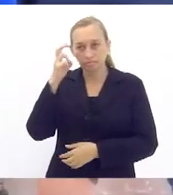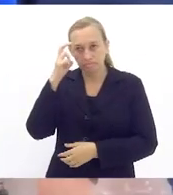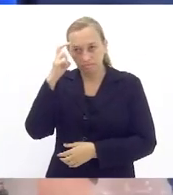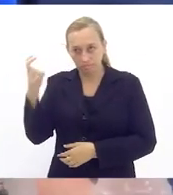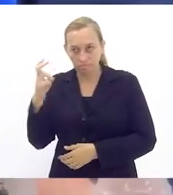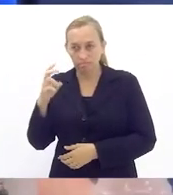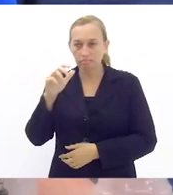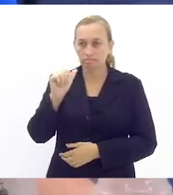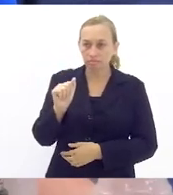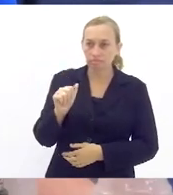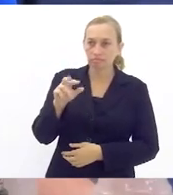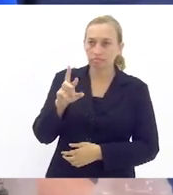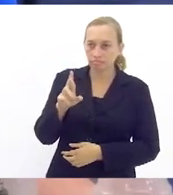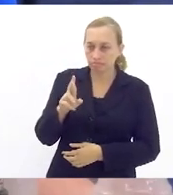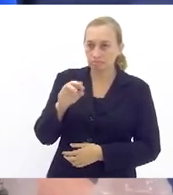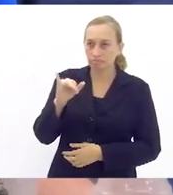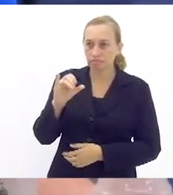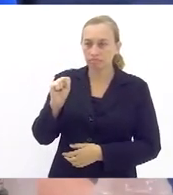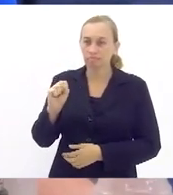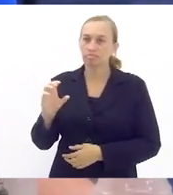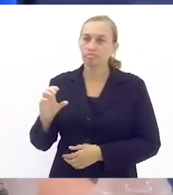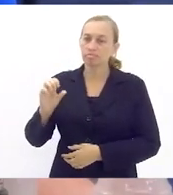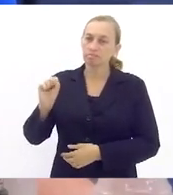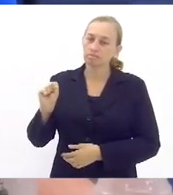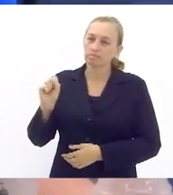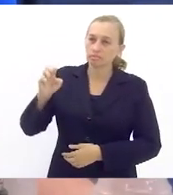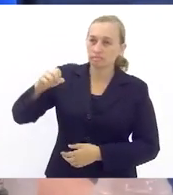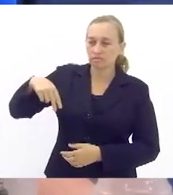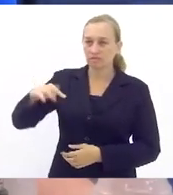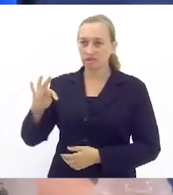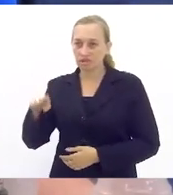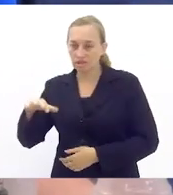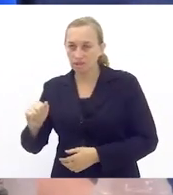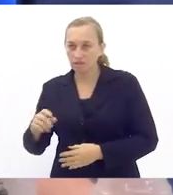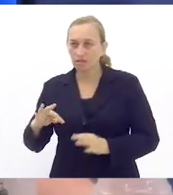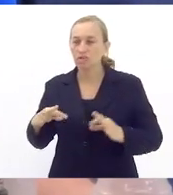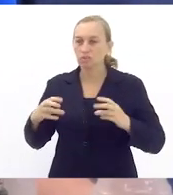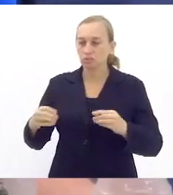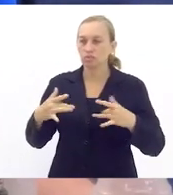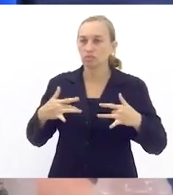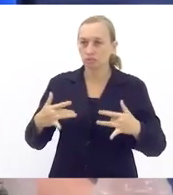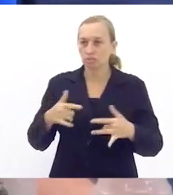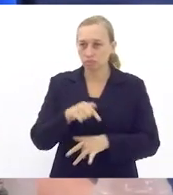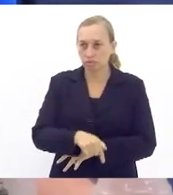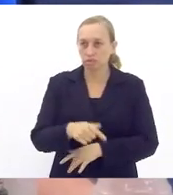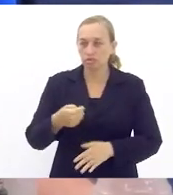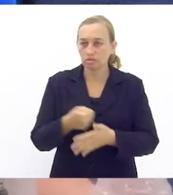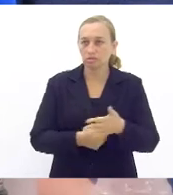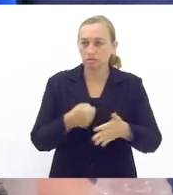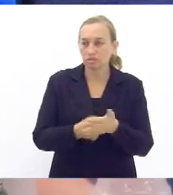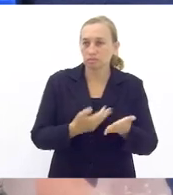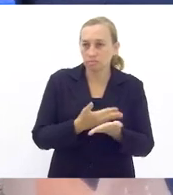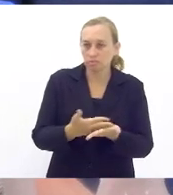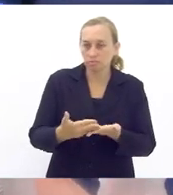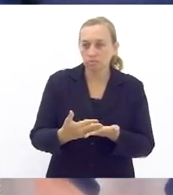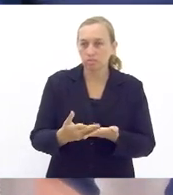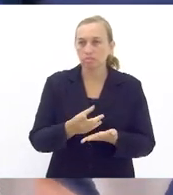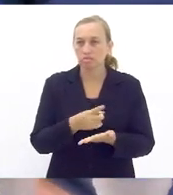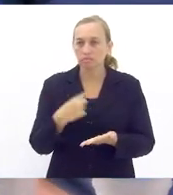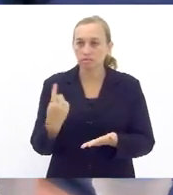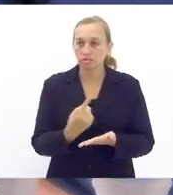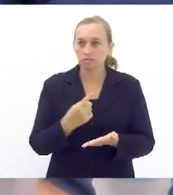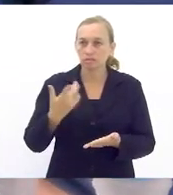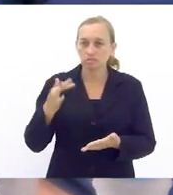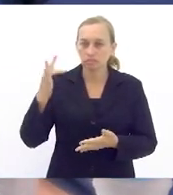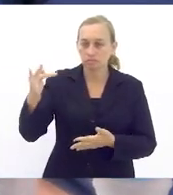misso solidarizo me toco profundamente com tudo que foi colocado aqui portanto dizer que a luta só começou e que nós é